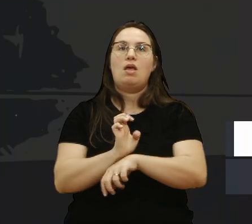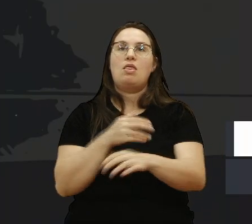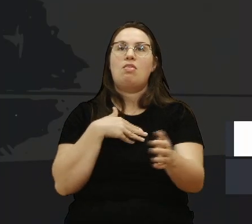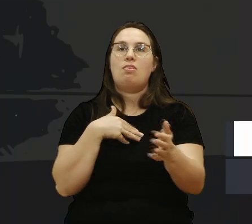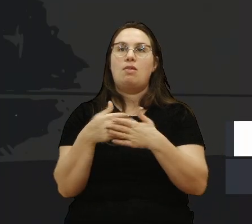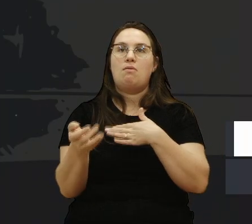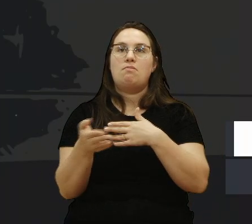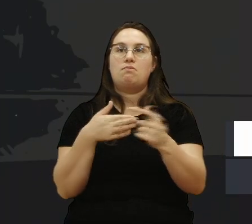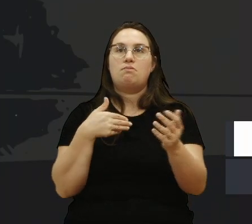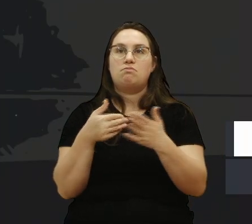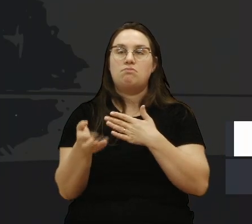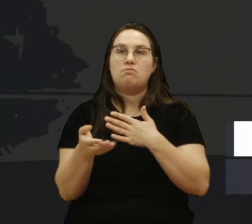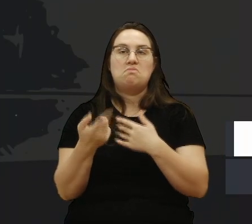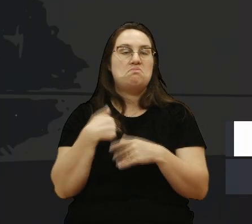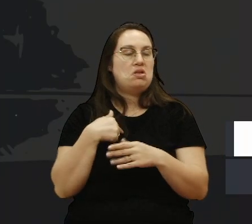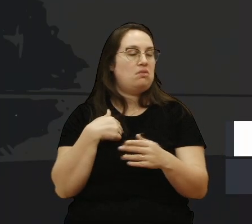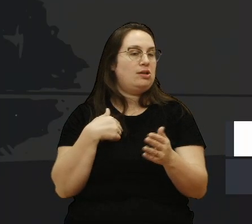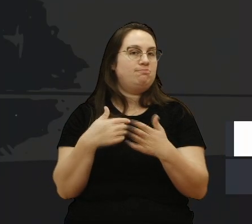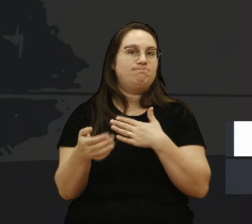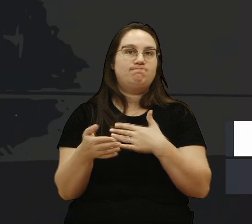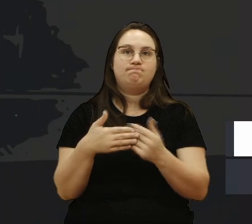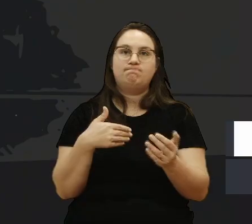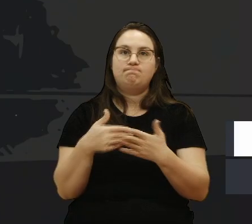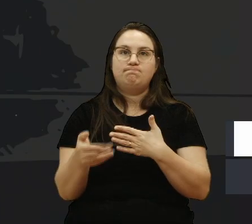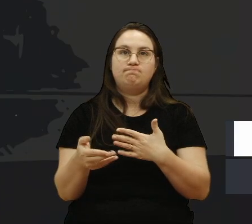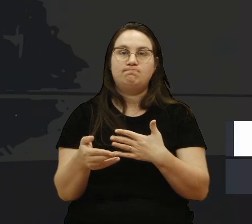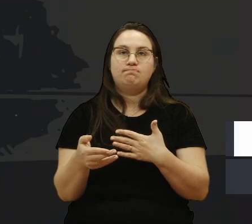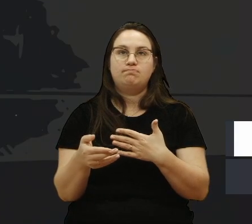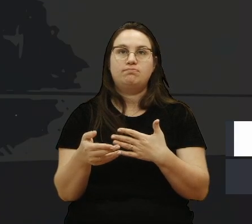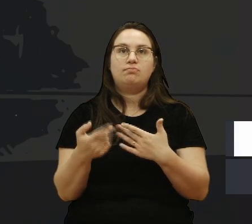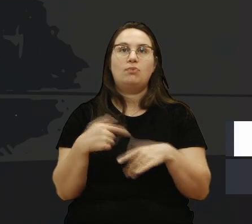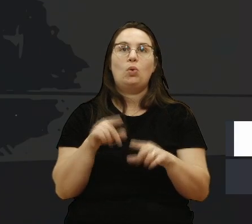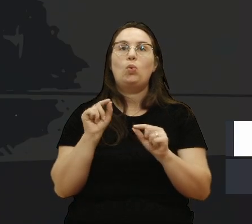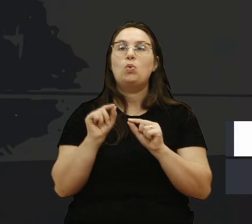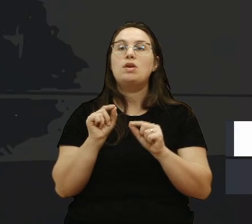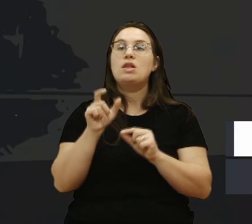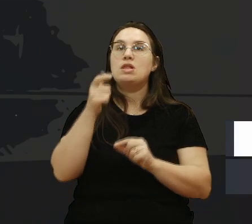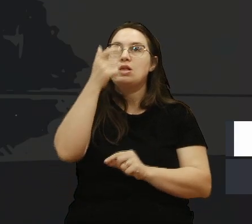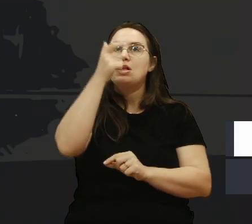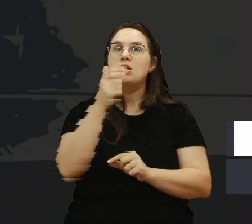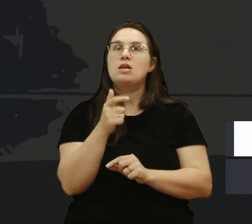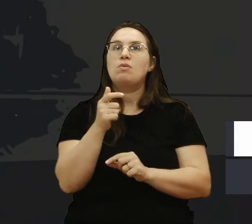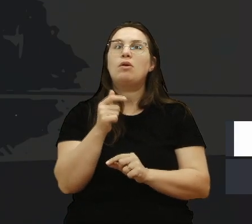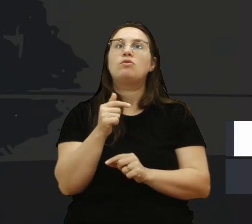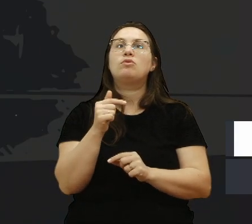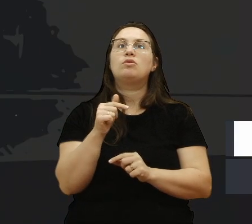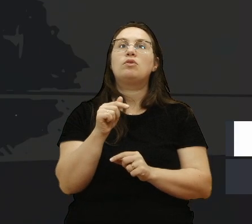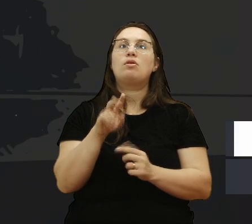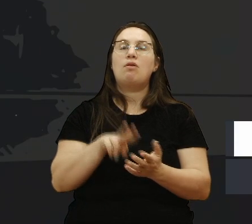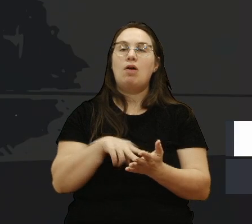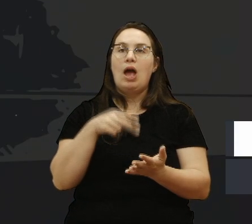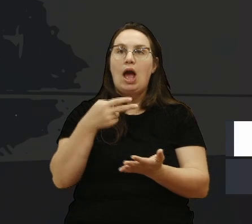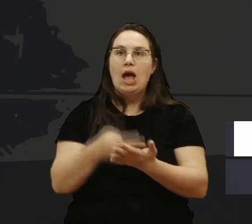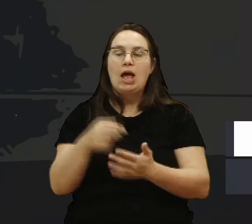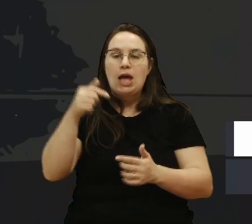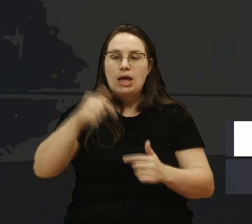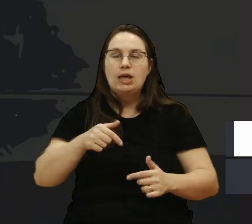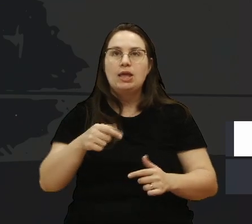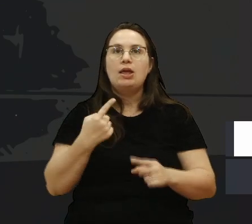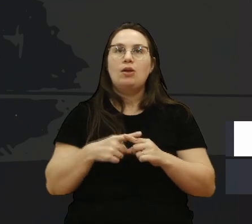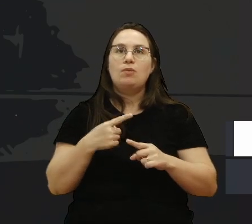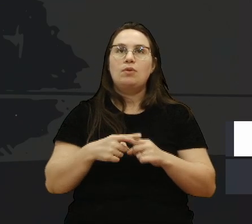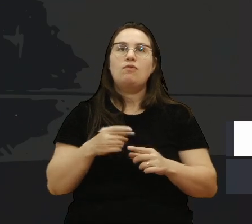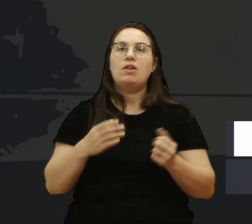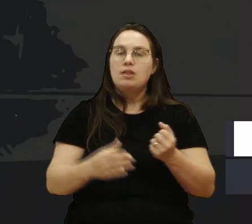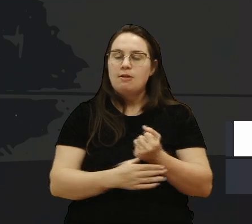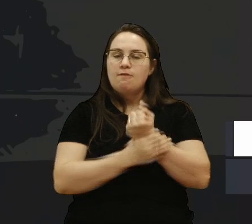interessa. Para mim não me interessa. O que esse cara aqui um dia pode até cair aqui dentro, mas ele vai cair sempre